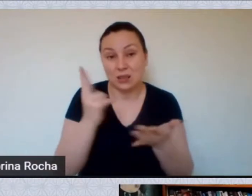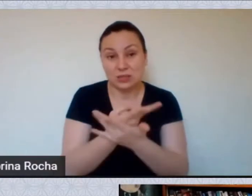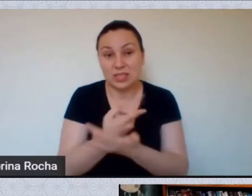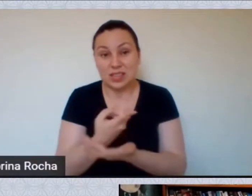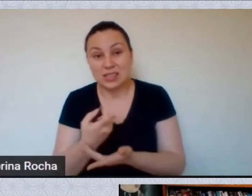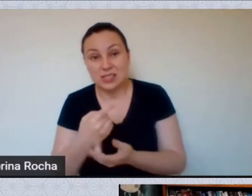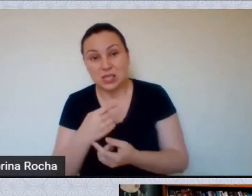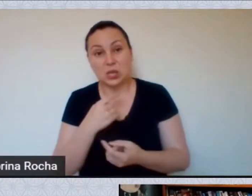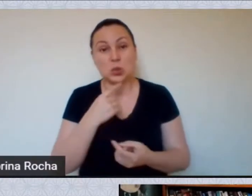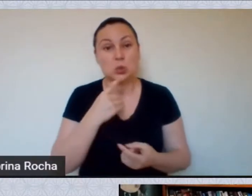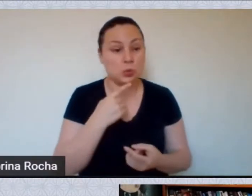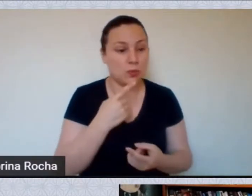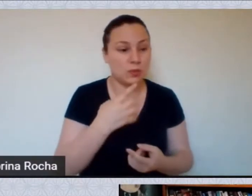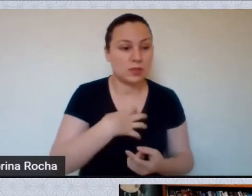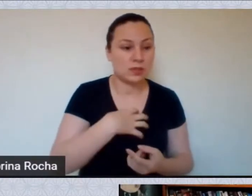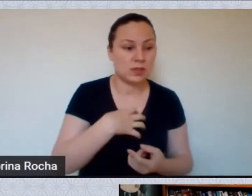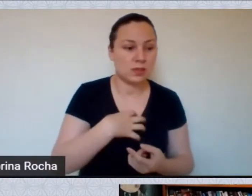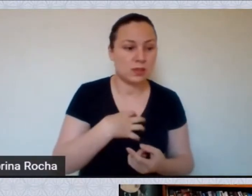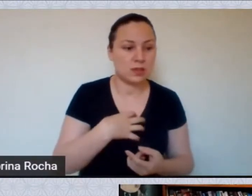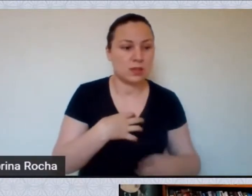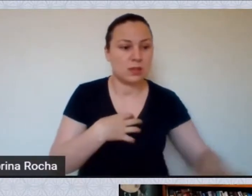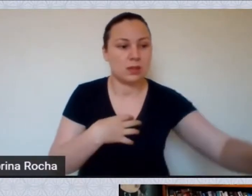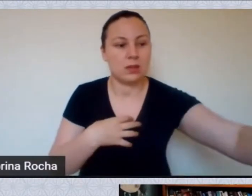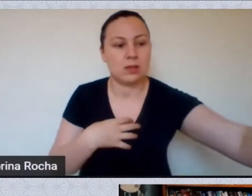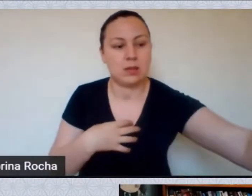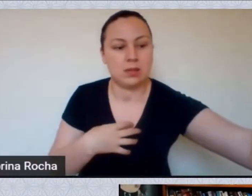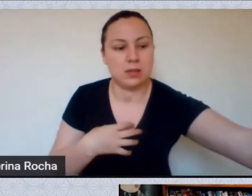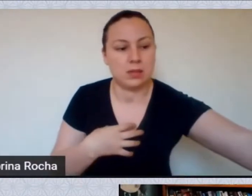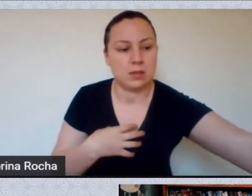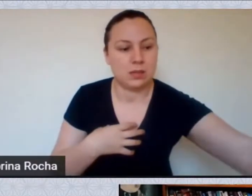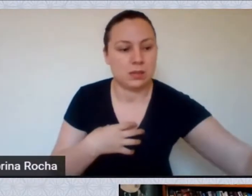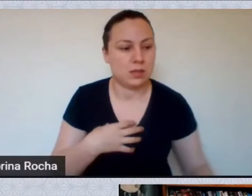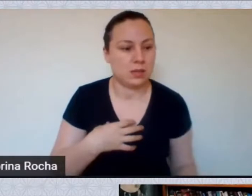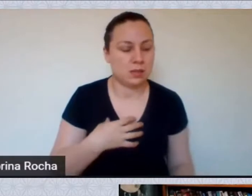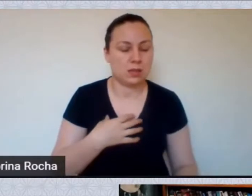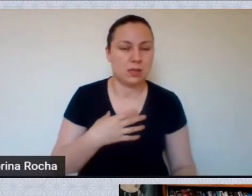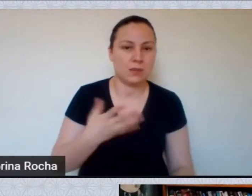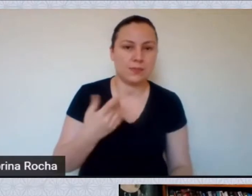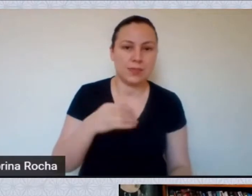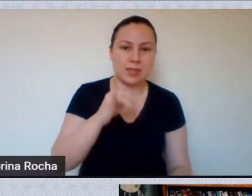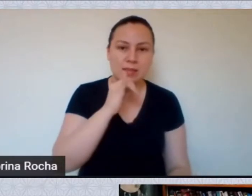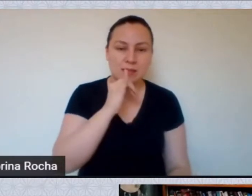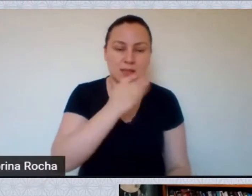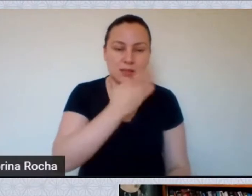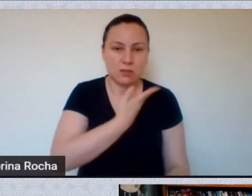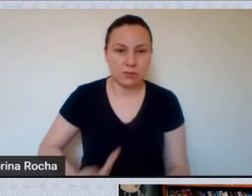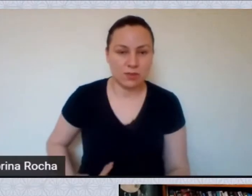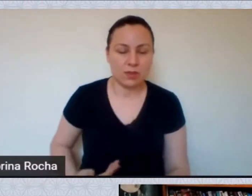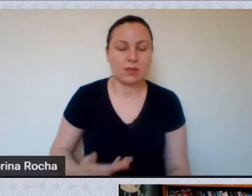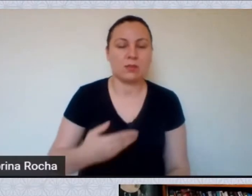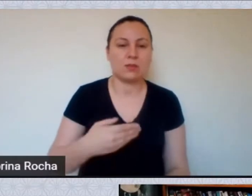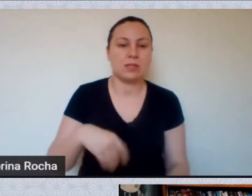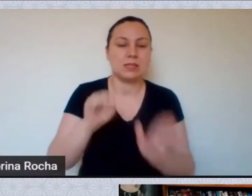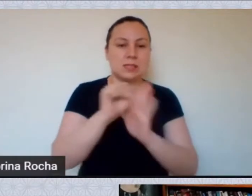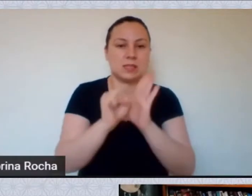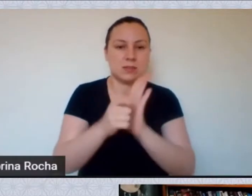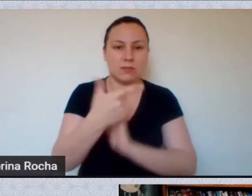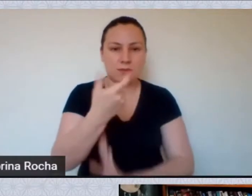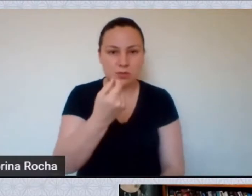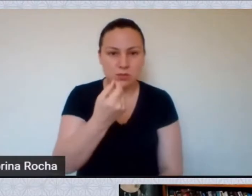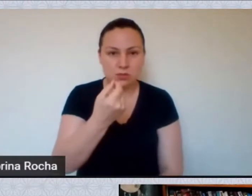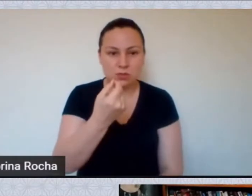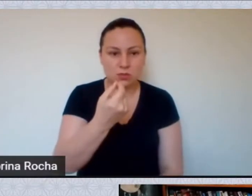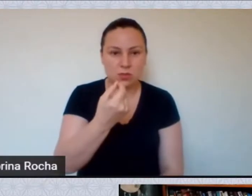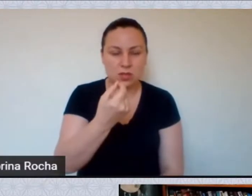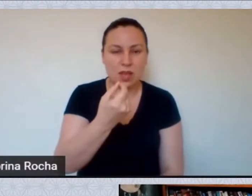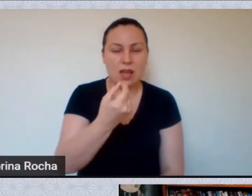importante, que é a seguinte: quando você olha para a história dos governos fascistas do século XX, né, e você